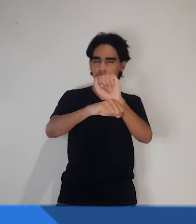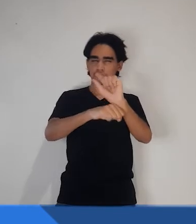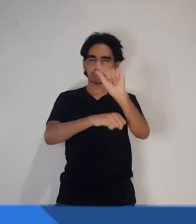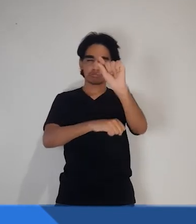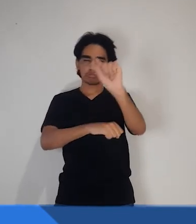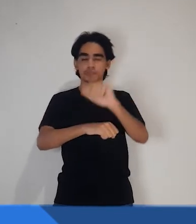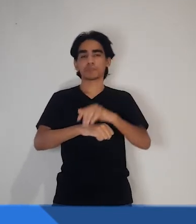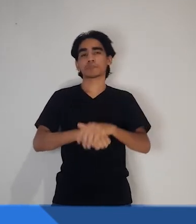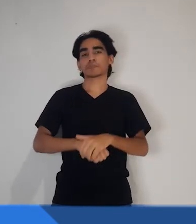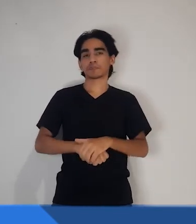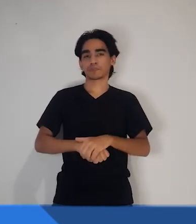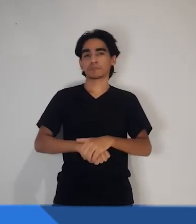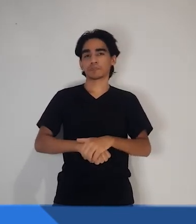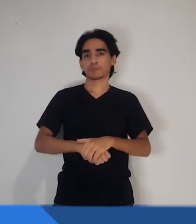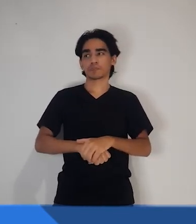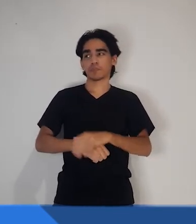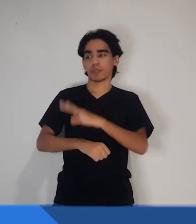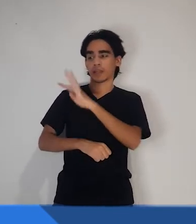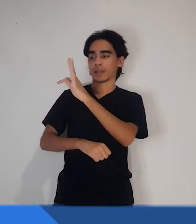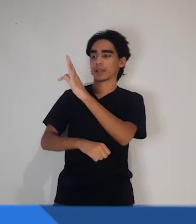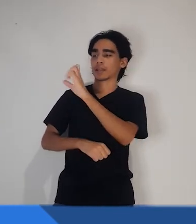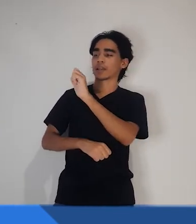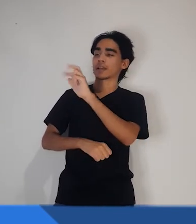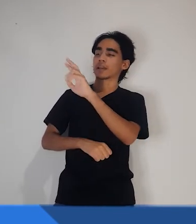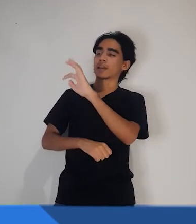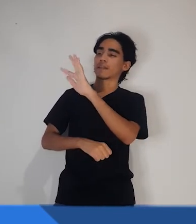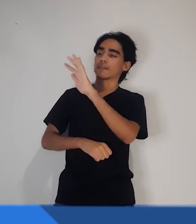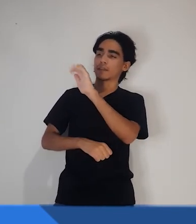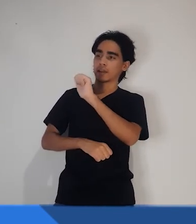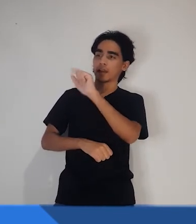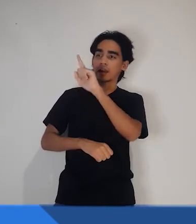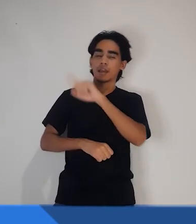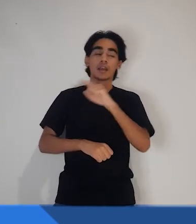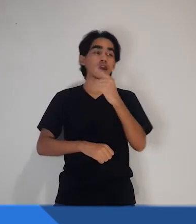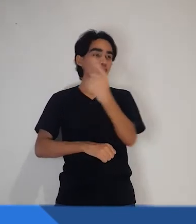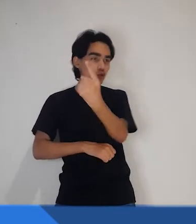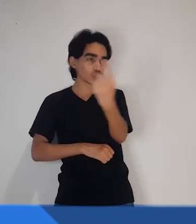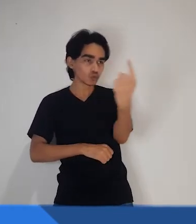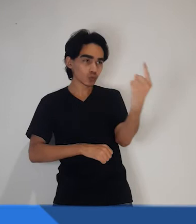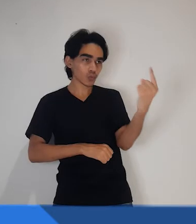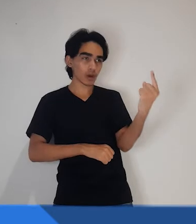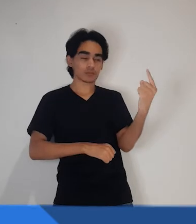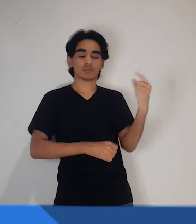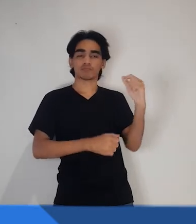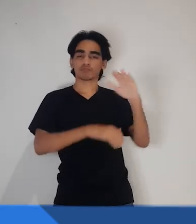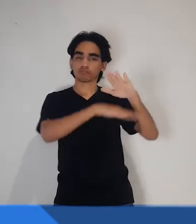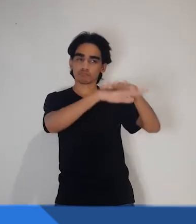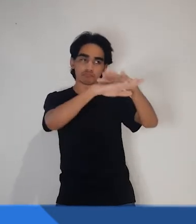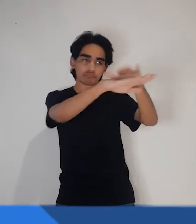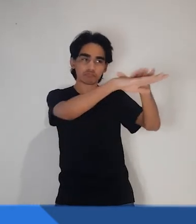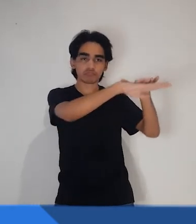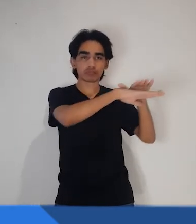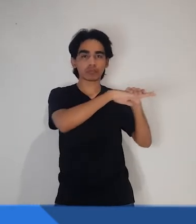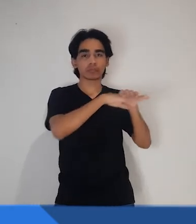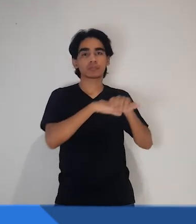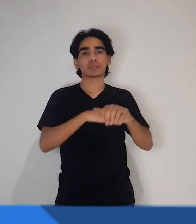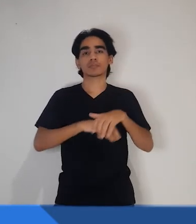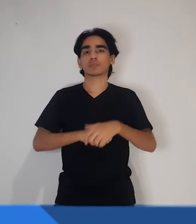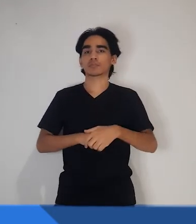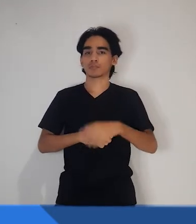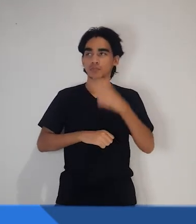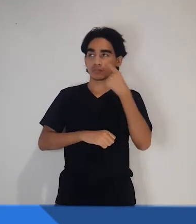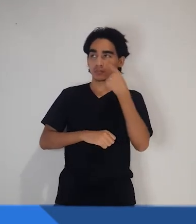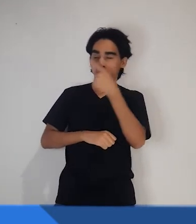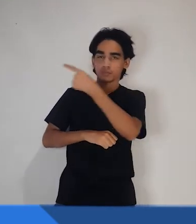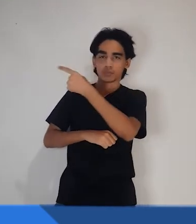aguardar um pouquinho. Então, a tarefa é uma atividade individual. A wiki, na questão 2,